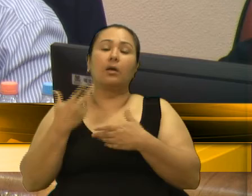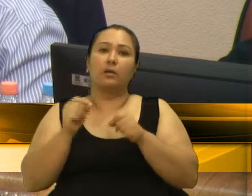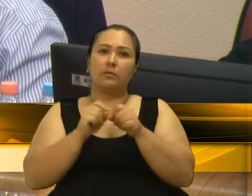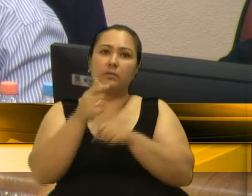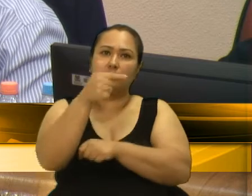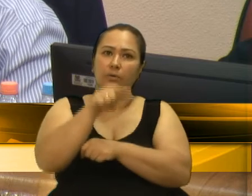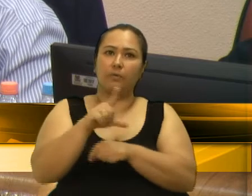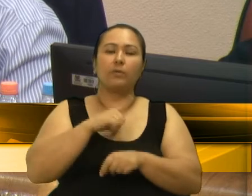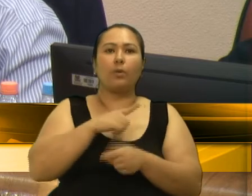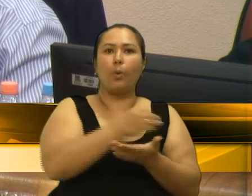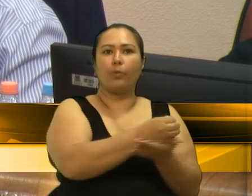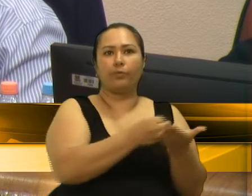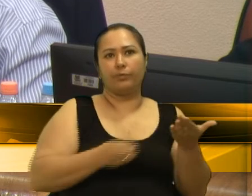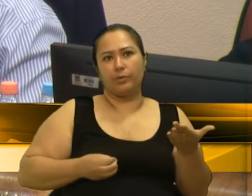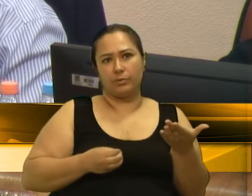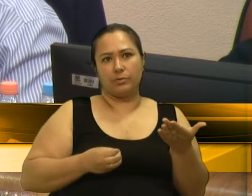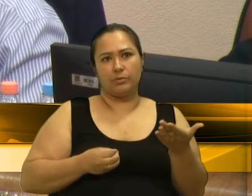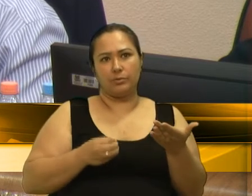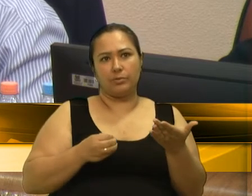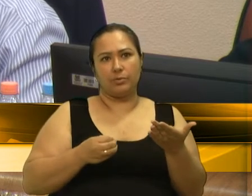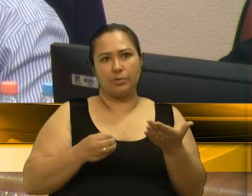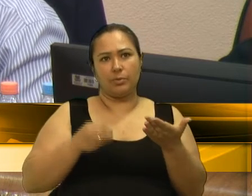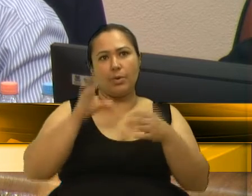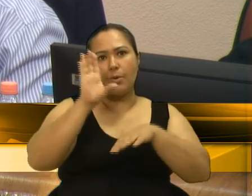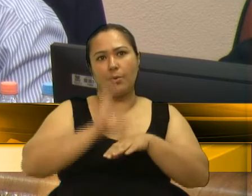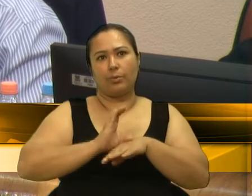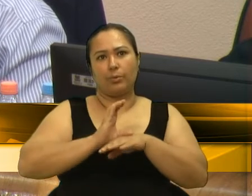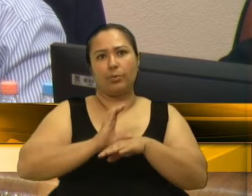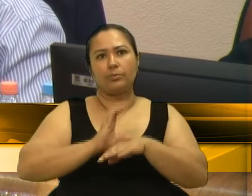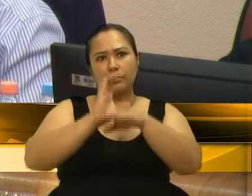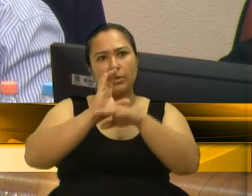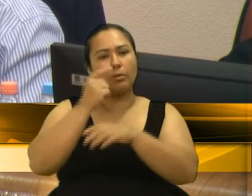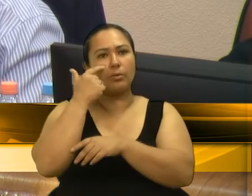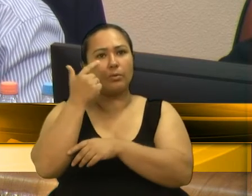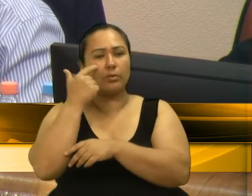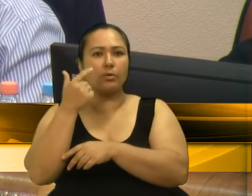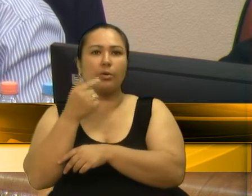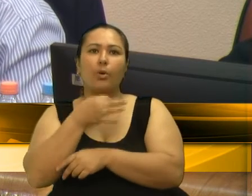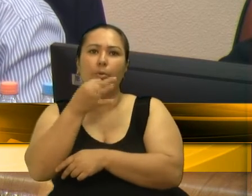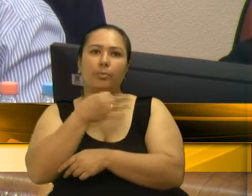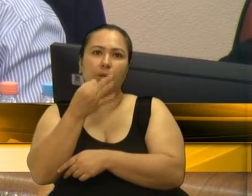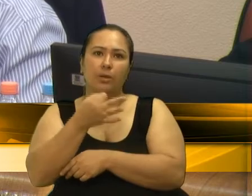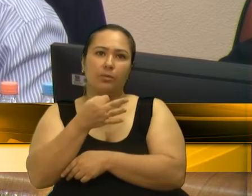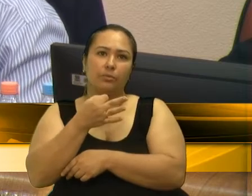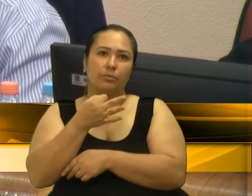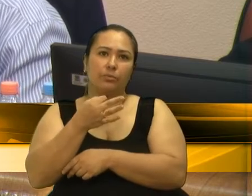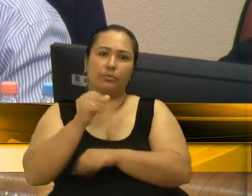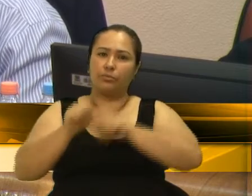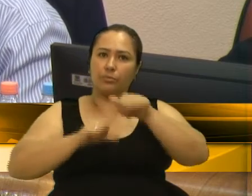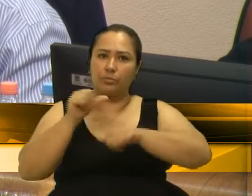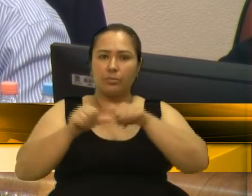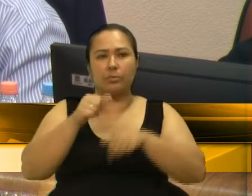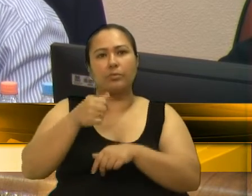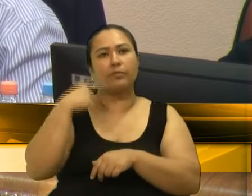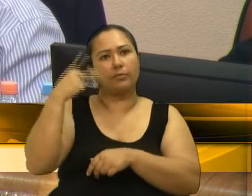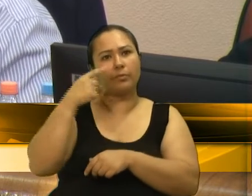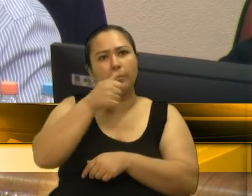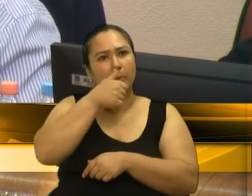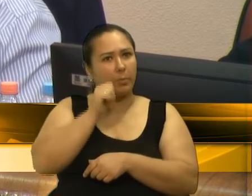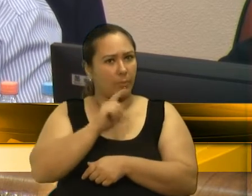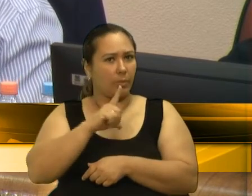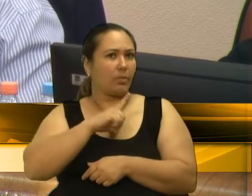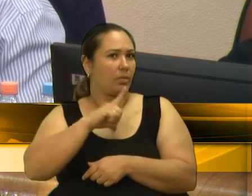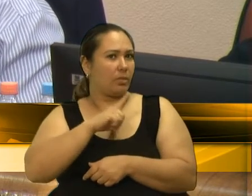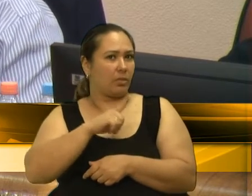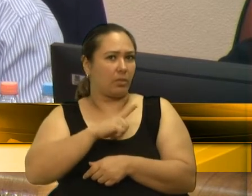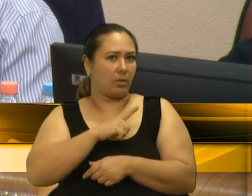tem um ofício pelo qual o Conselho apresentou sugestões para alteração. Vereadora Paula, então, na edição do decreto, tem a participação do Conselho